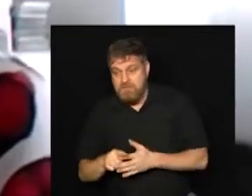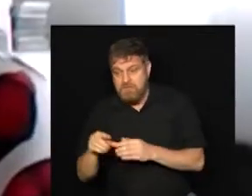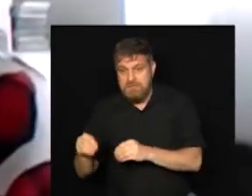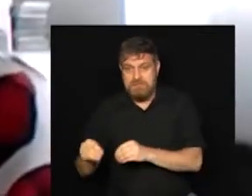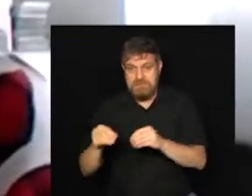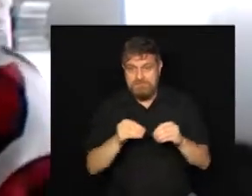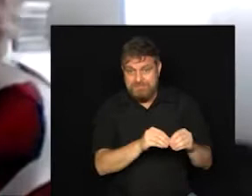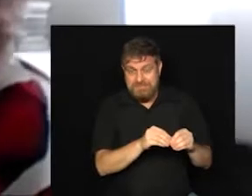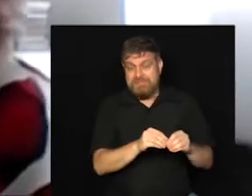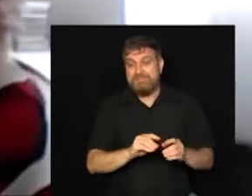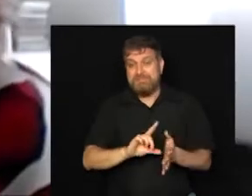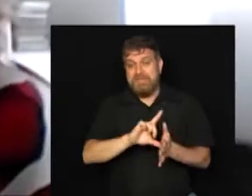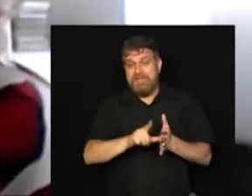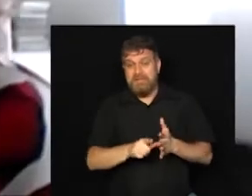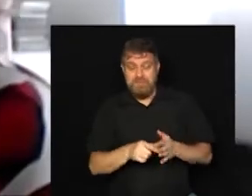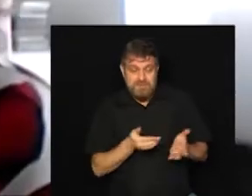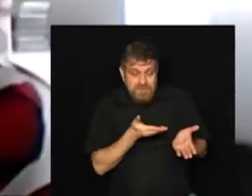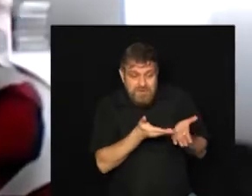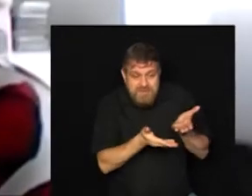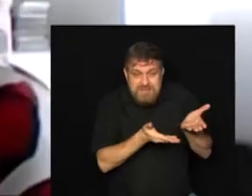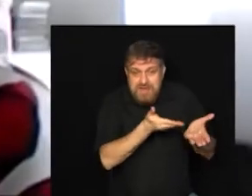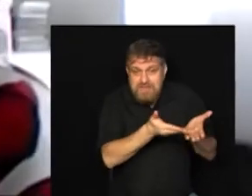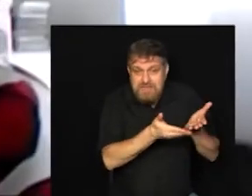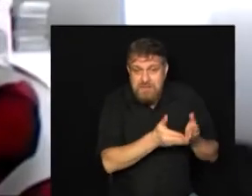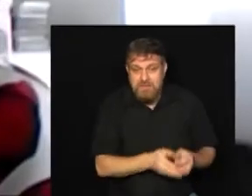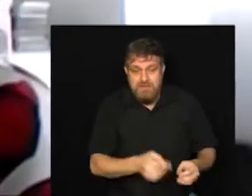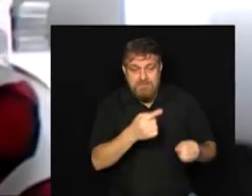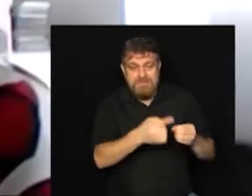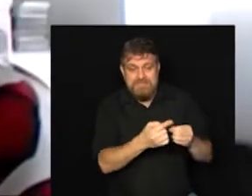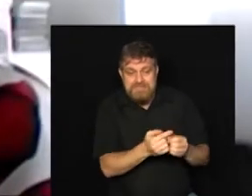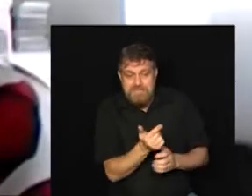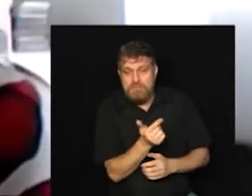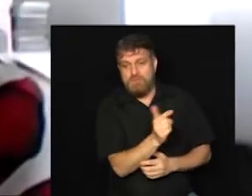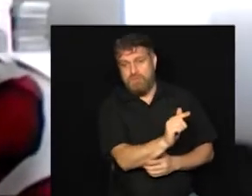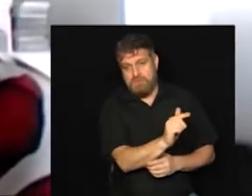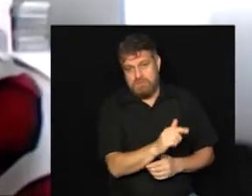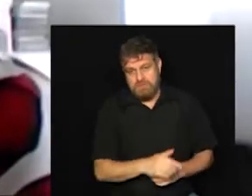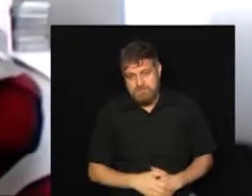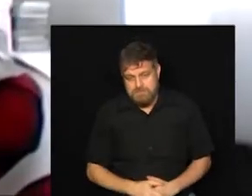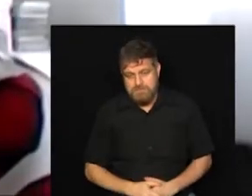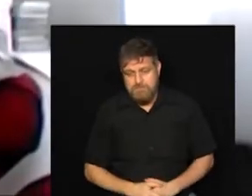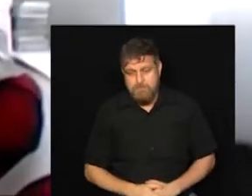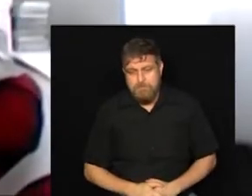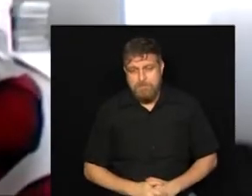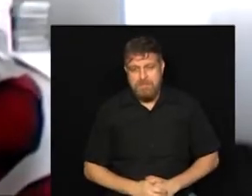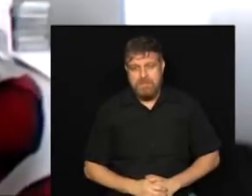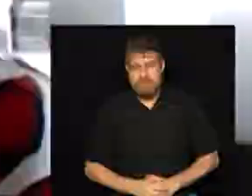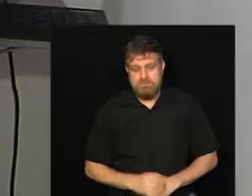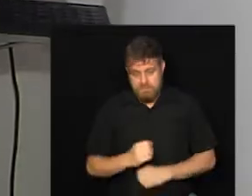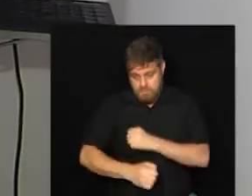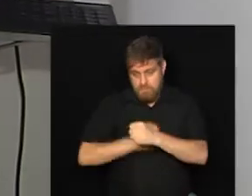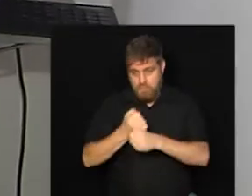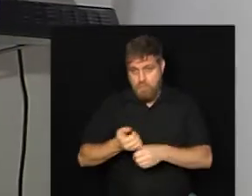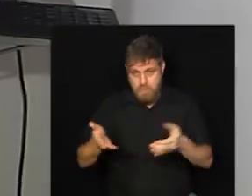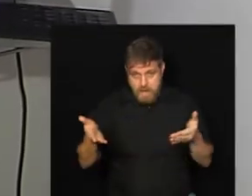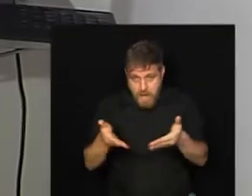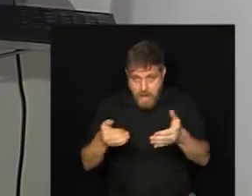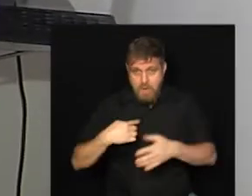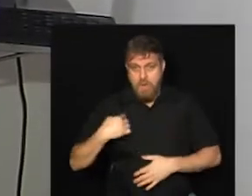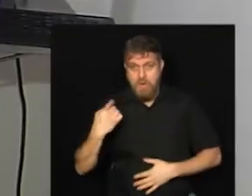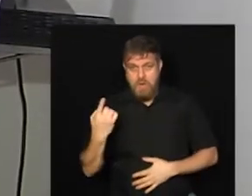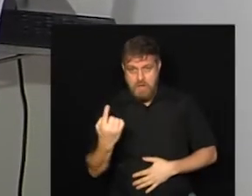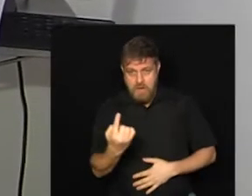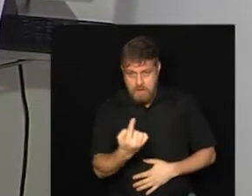casa até esse nível, porque o tratamento já seria fora do município. Então, esse ano, nós